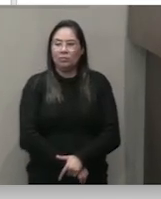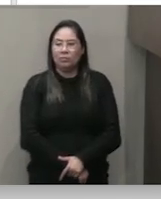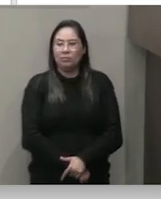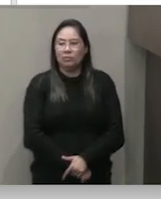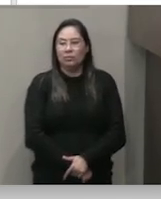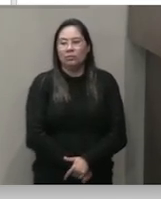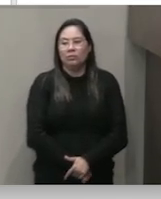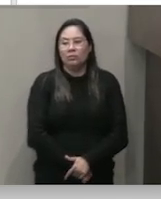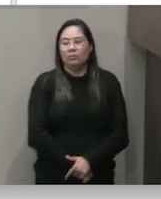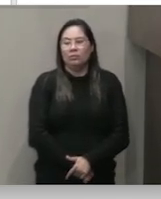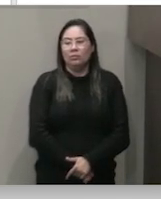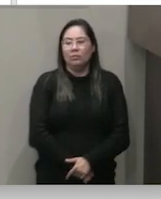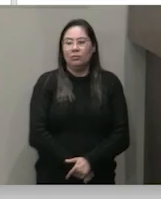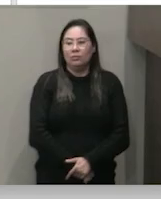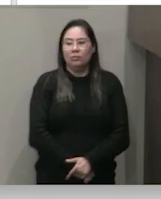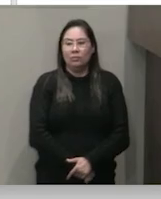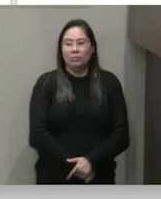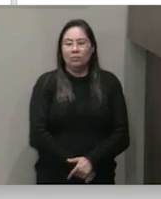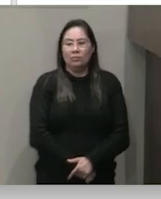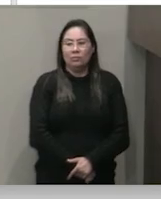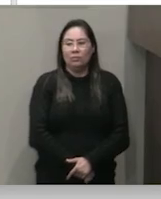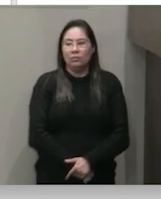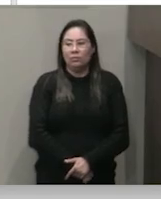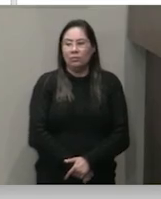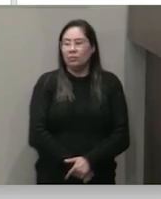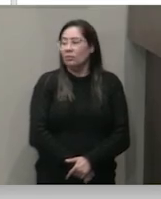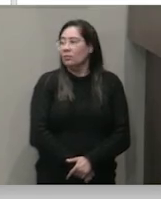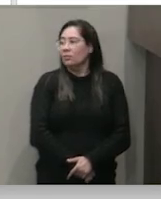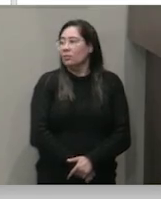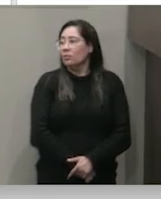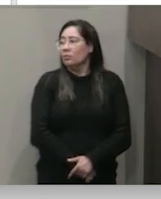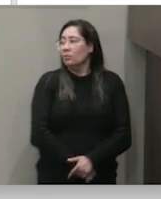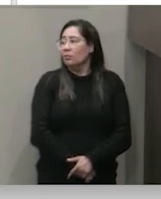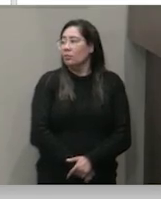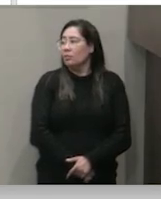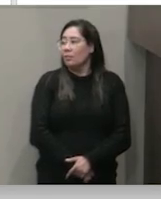Tá bom. Já vou falar para o vereador Gil aqui te autorizar.